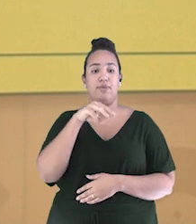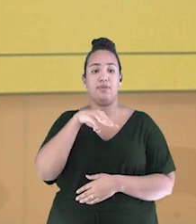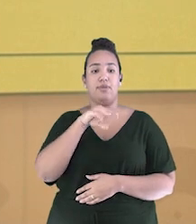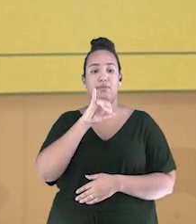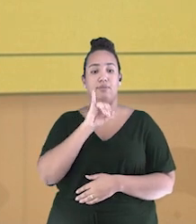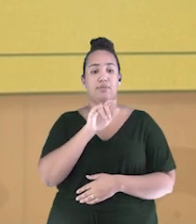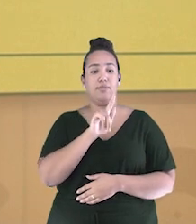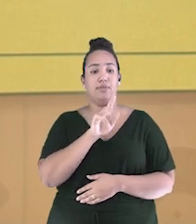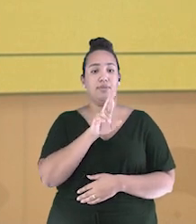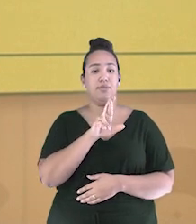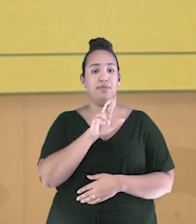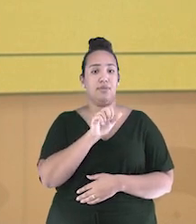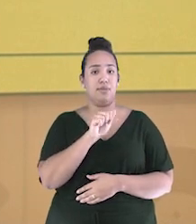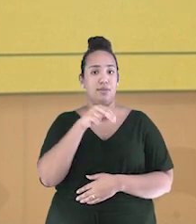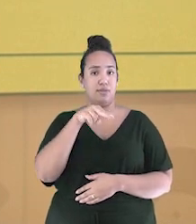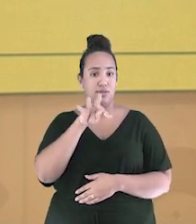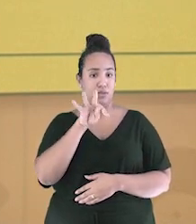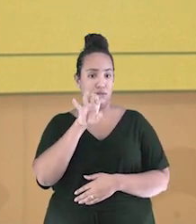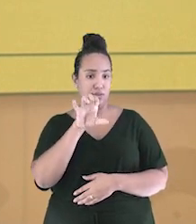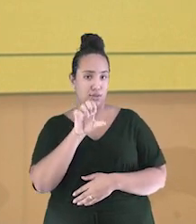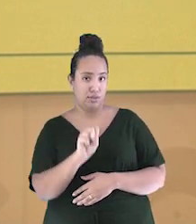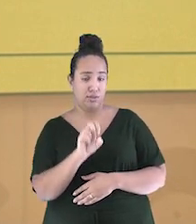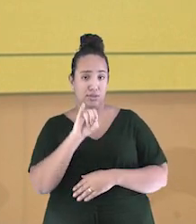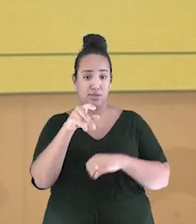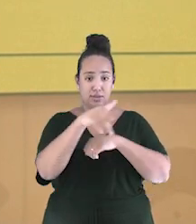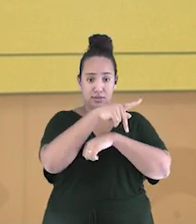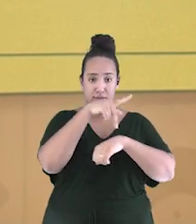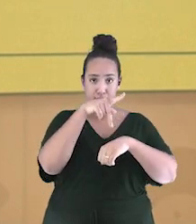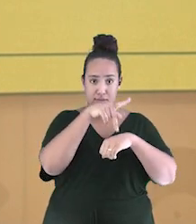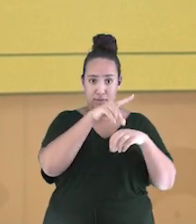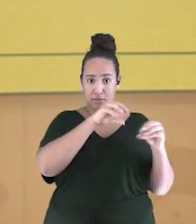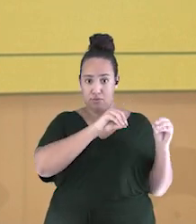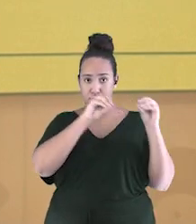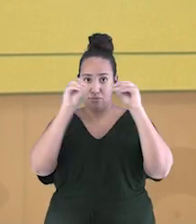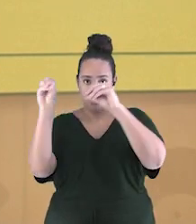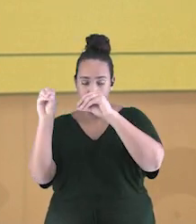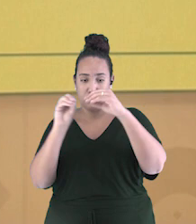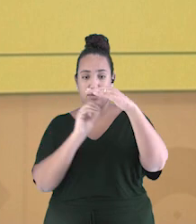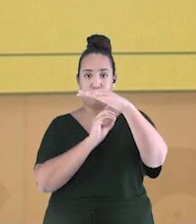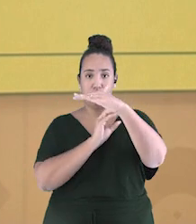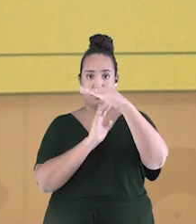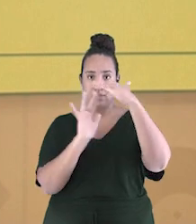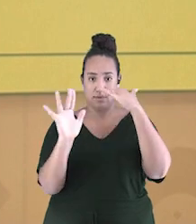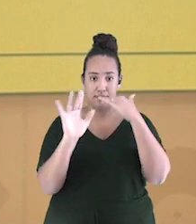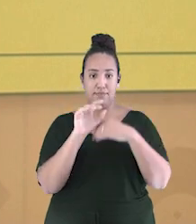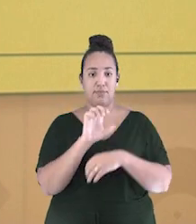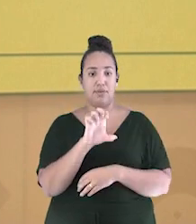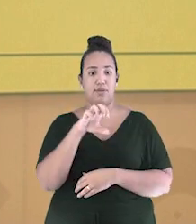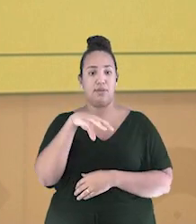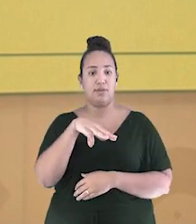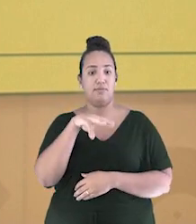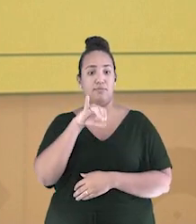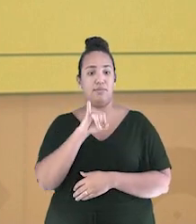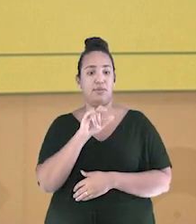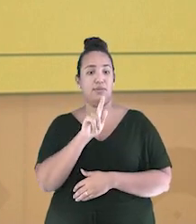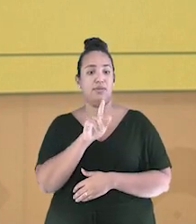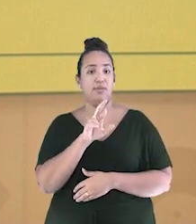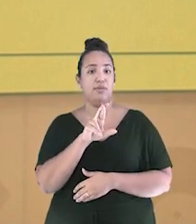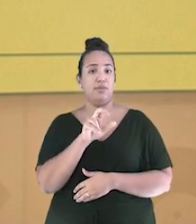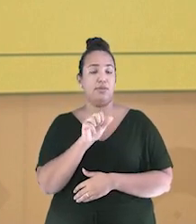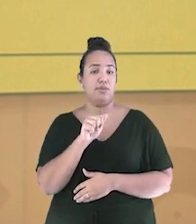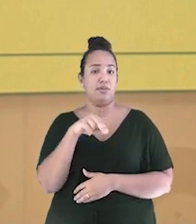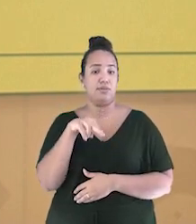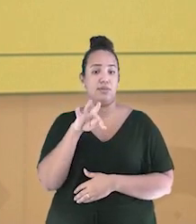imigrante. E quem sai de um país para outro é chamado de emigrante. Agora, vamos